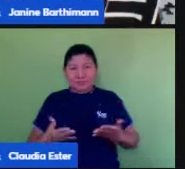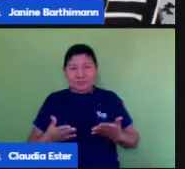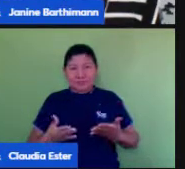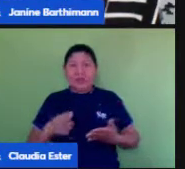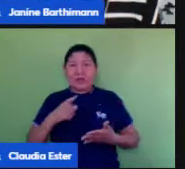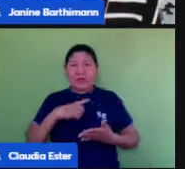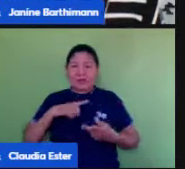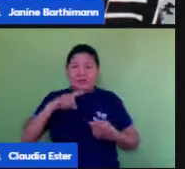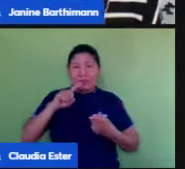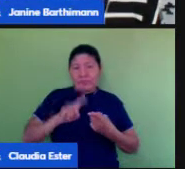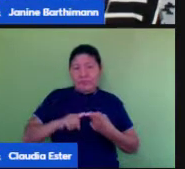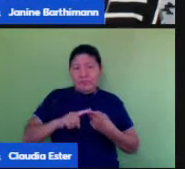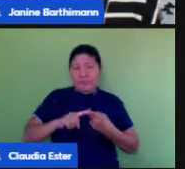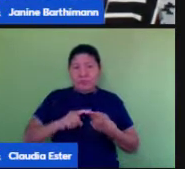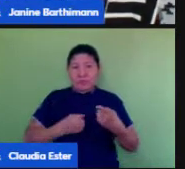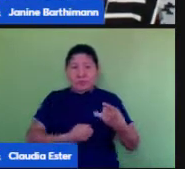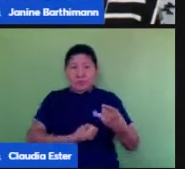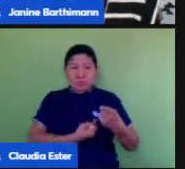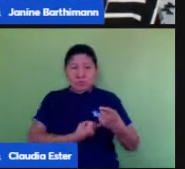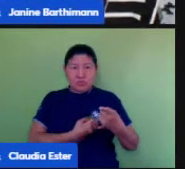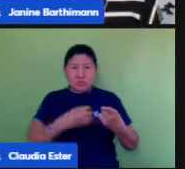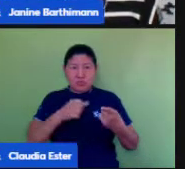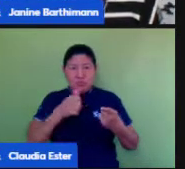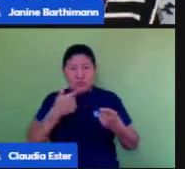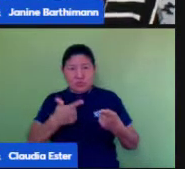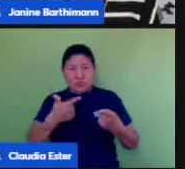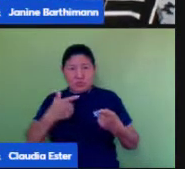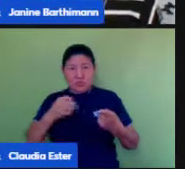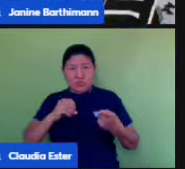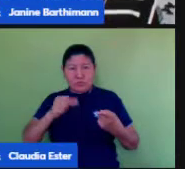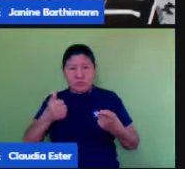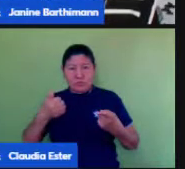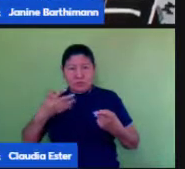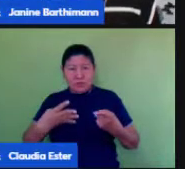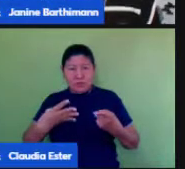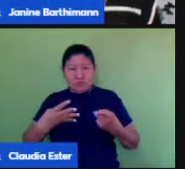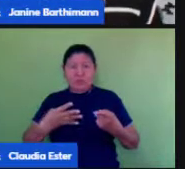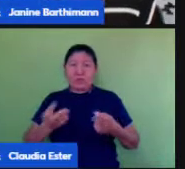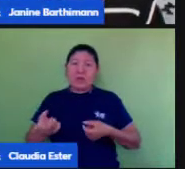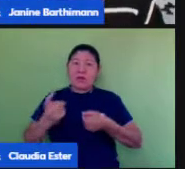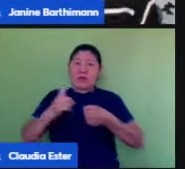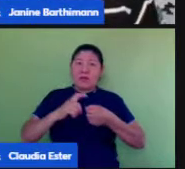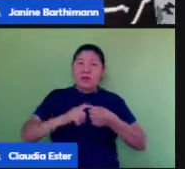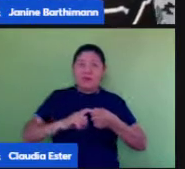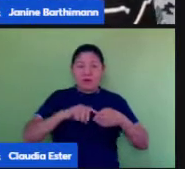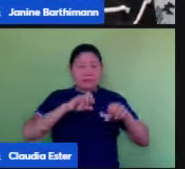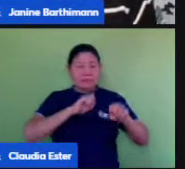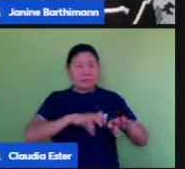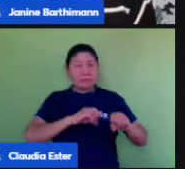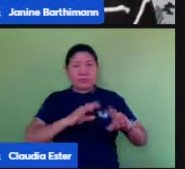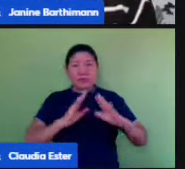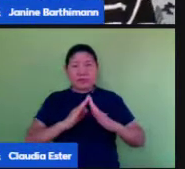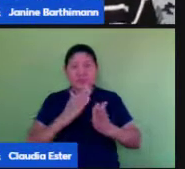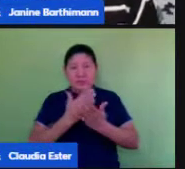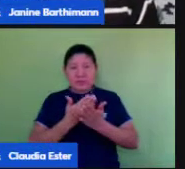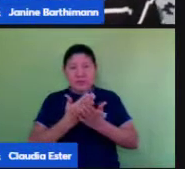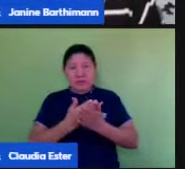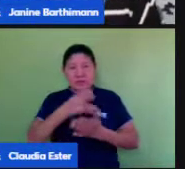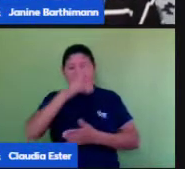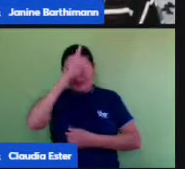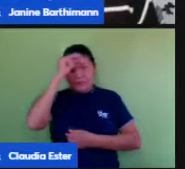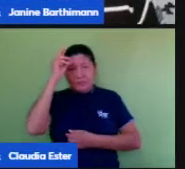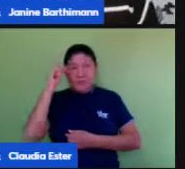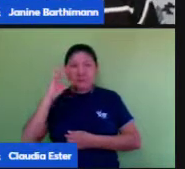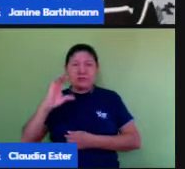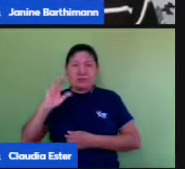número 214, do Plano de Retorno das Aulas Presenciais na Rede Municipal de Ensino REME, com